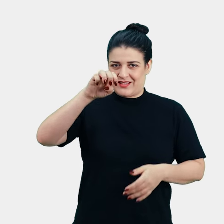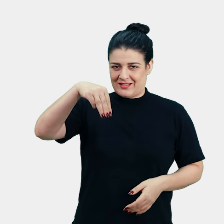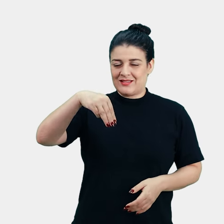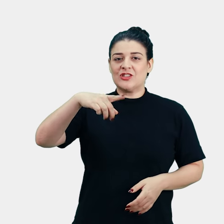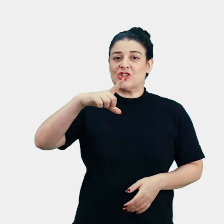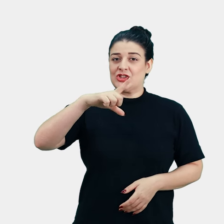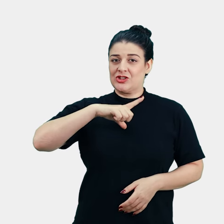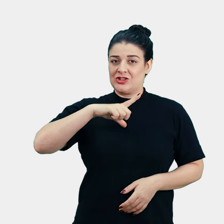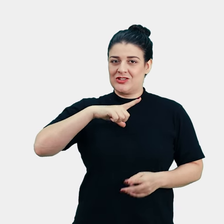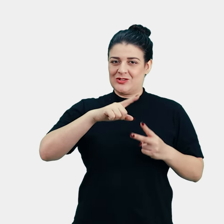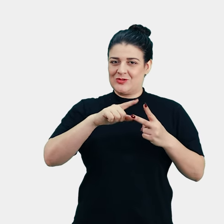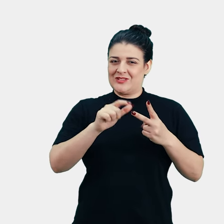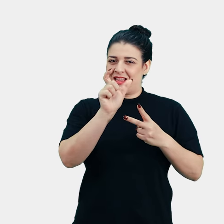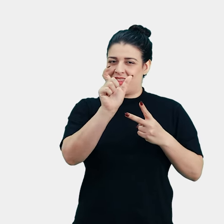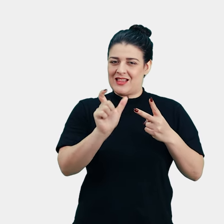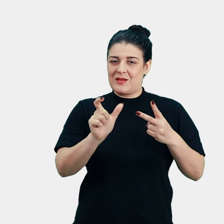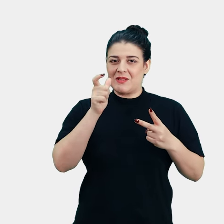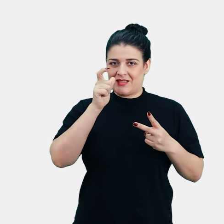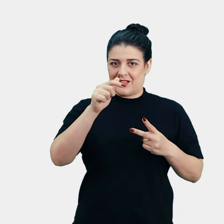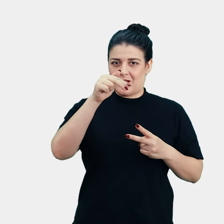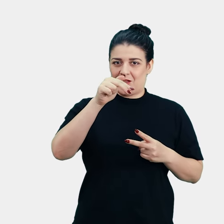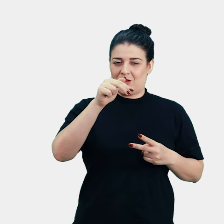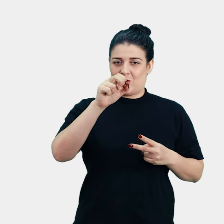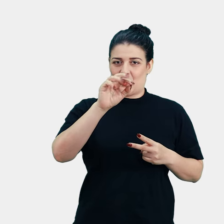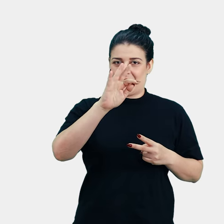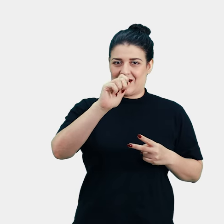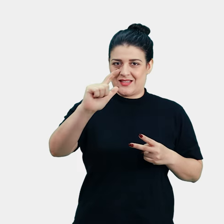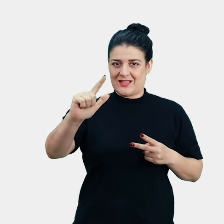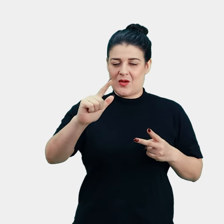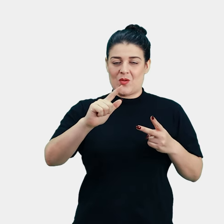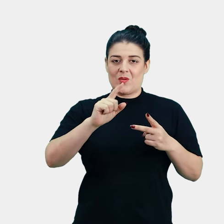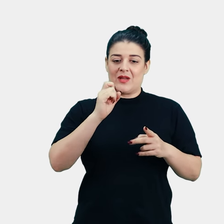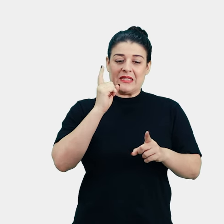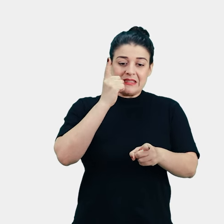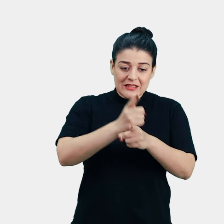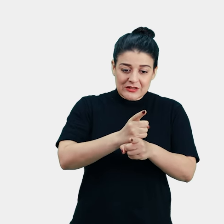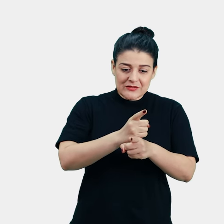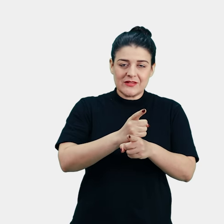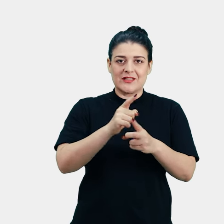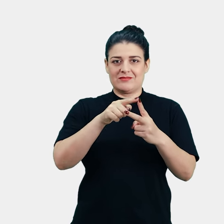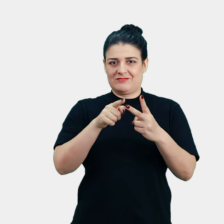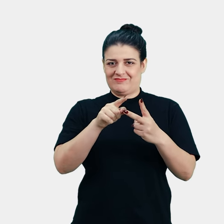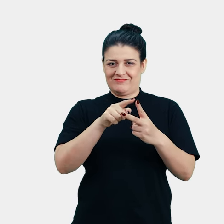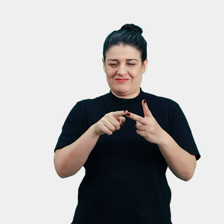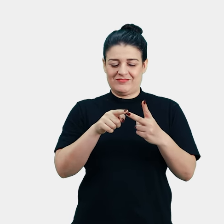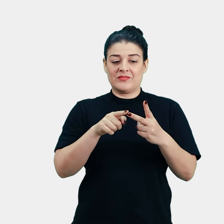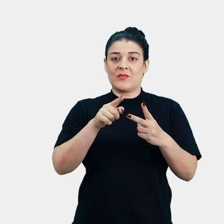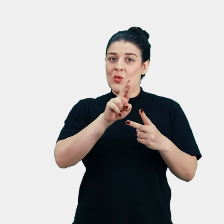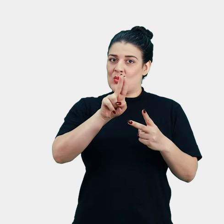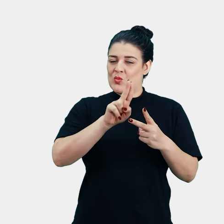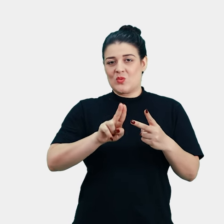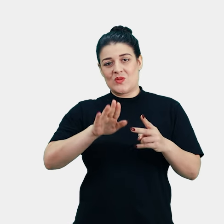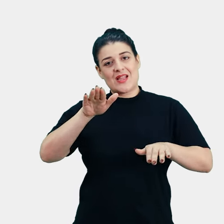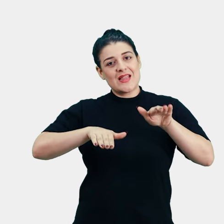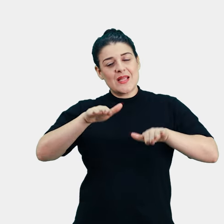nós temos dois termos interessantes, anotação e identificação. Os dois são utilizados, mas vai depender